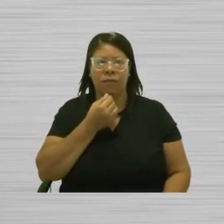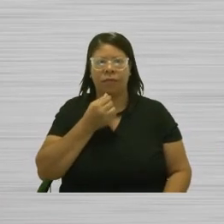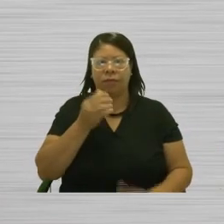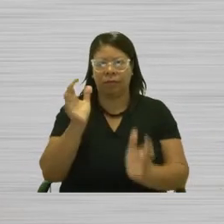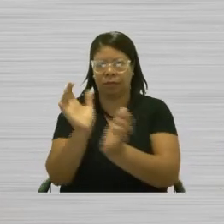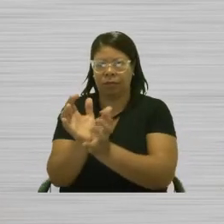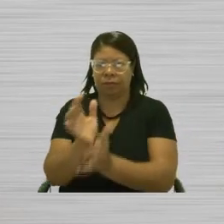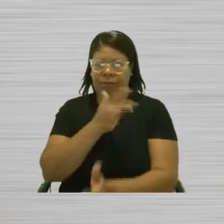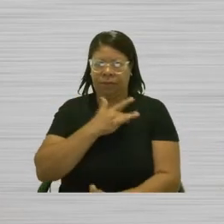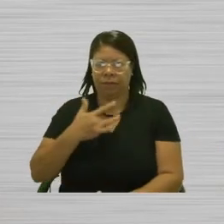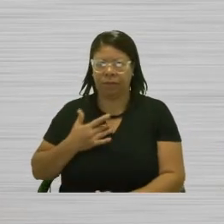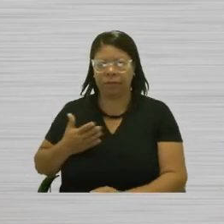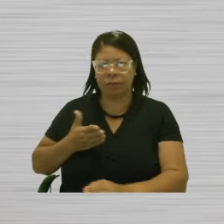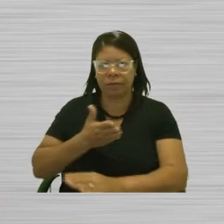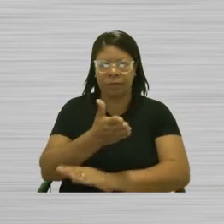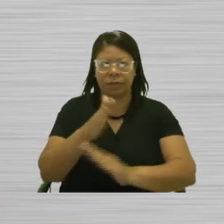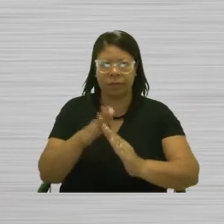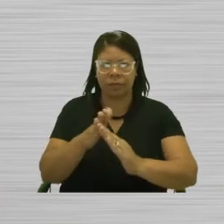está com